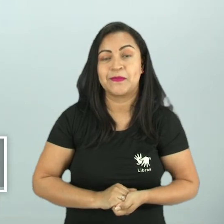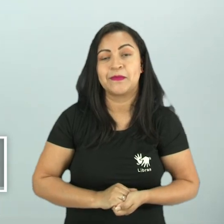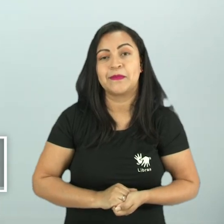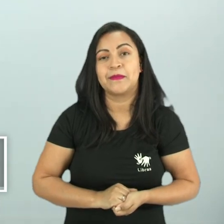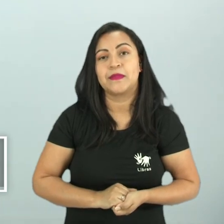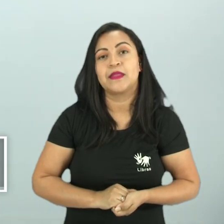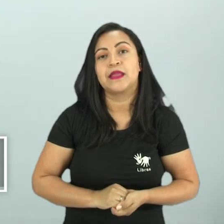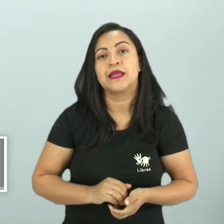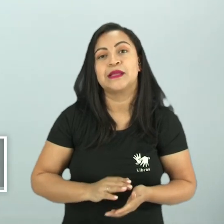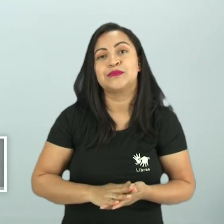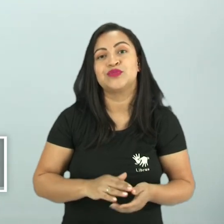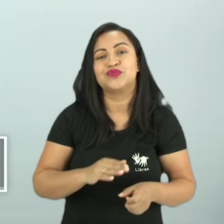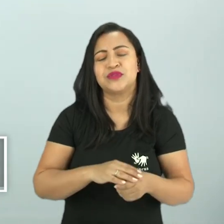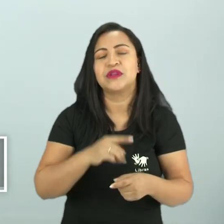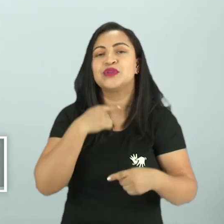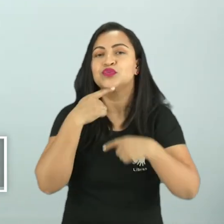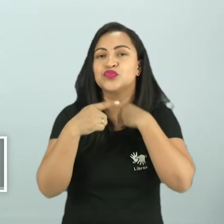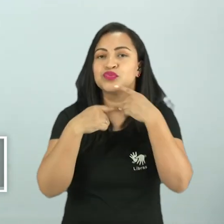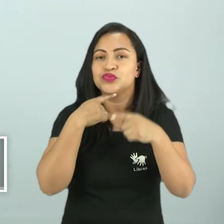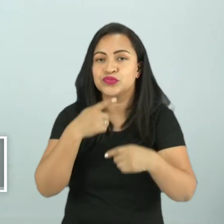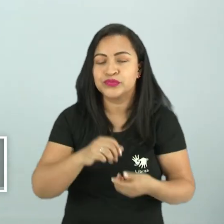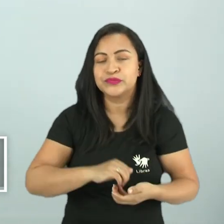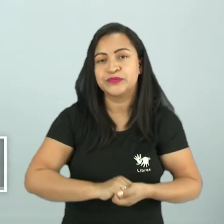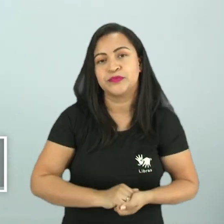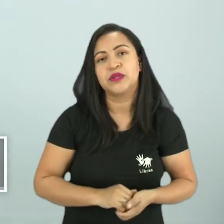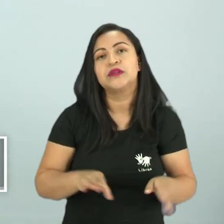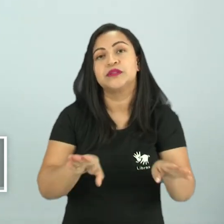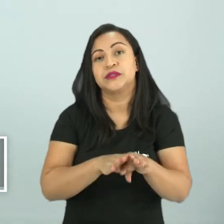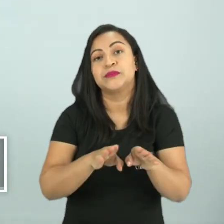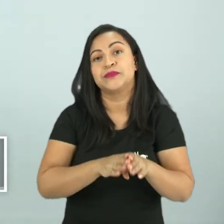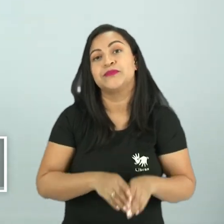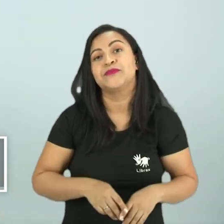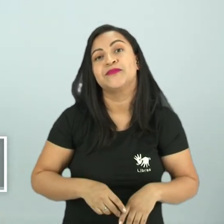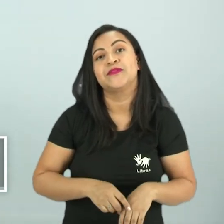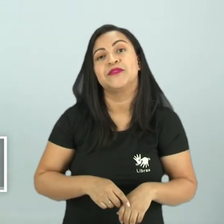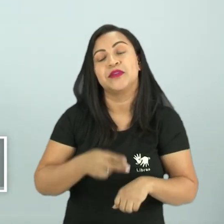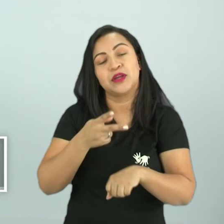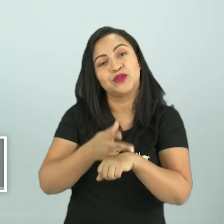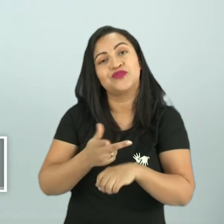www.eduque.ce.ac.gov.br para tirar suas dúvidas e também assistir essa videoaula que